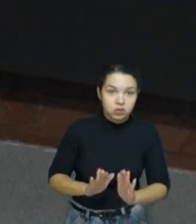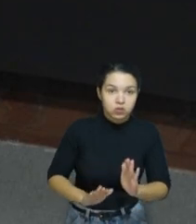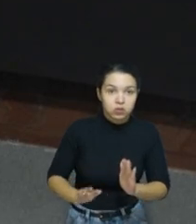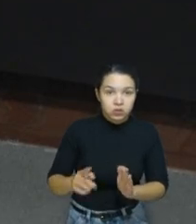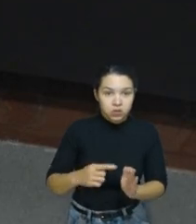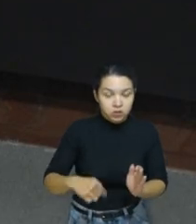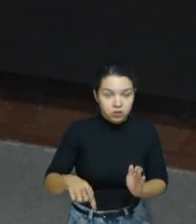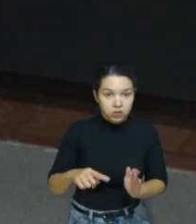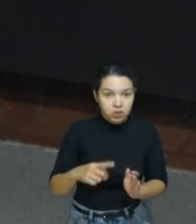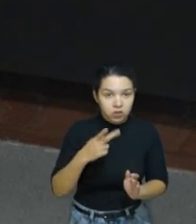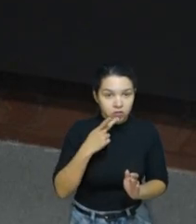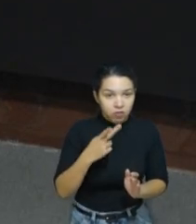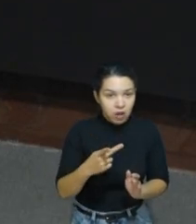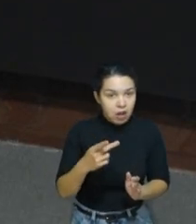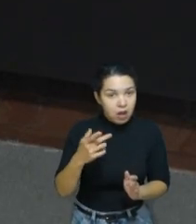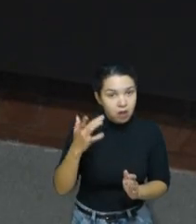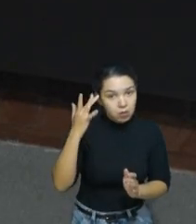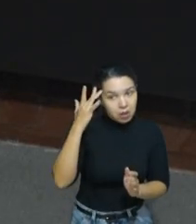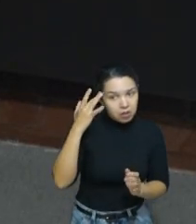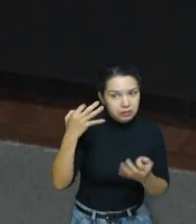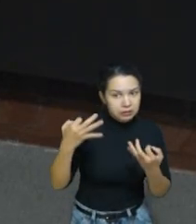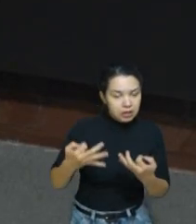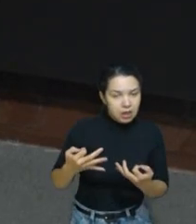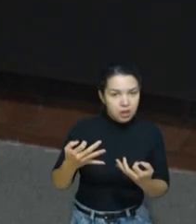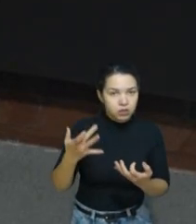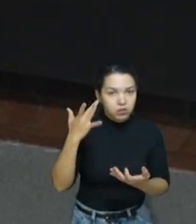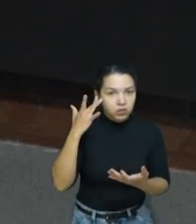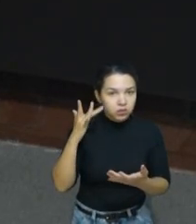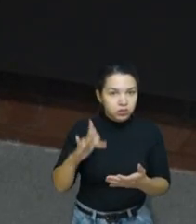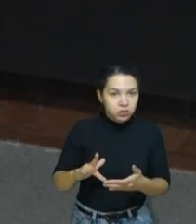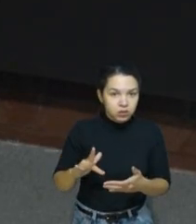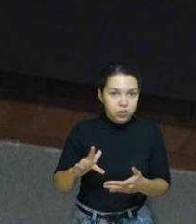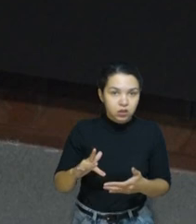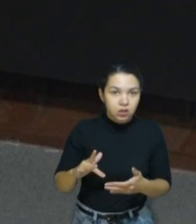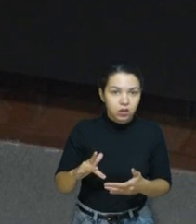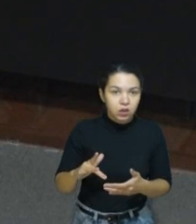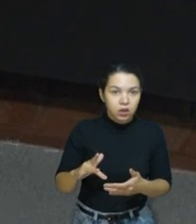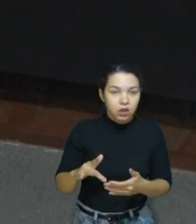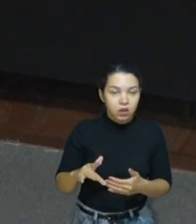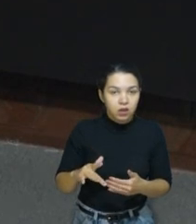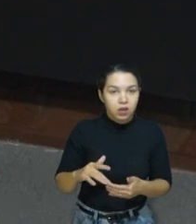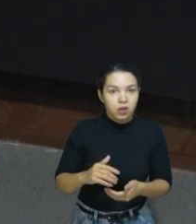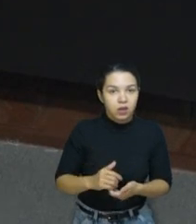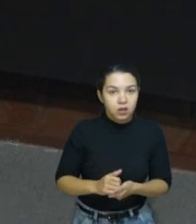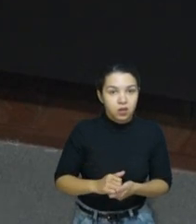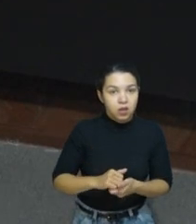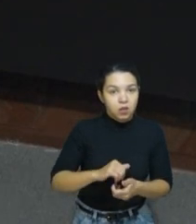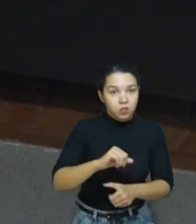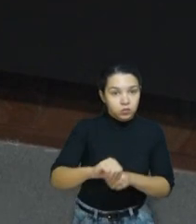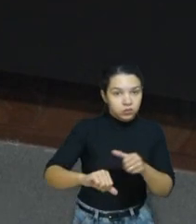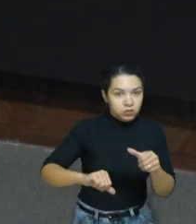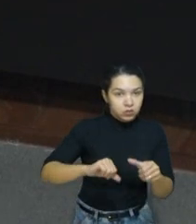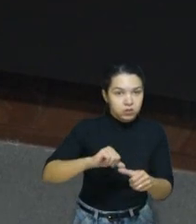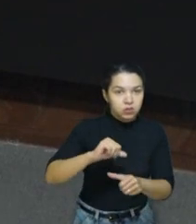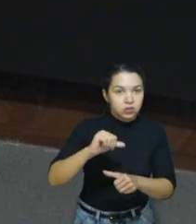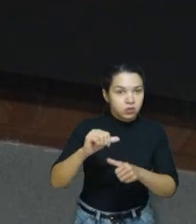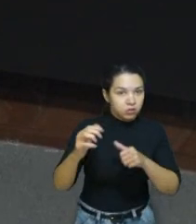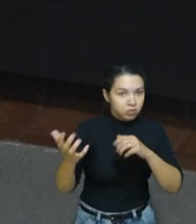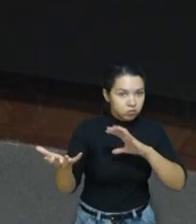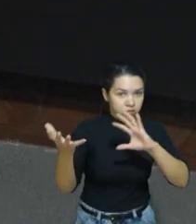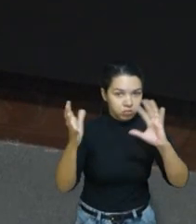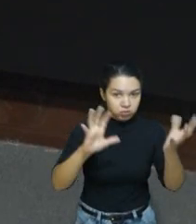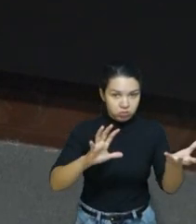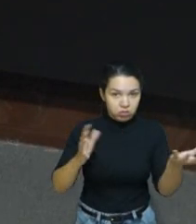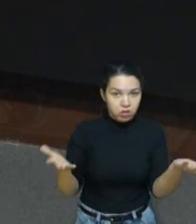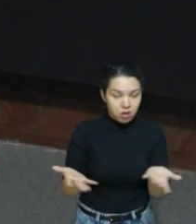era, né, muito, olha, não, tem incerteza, então a gente sempre foi muito delicado no começo, né? As mudanças climáticas vieram e